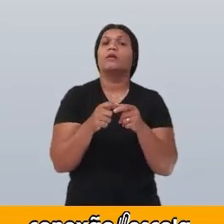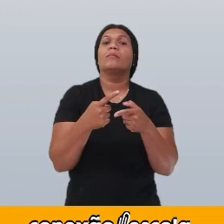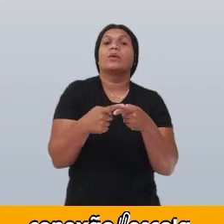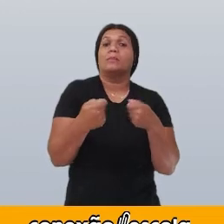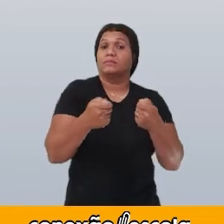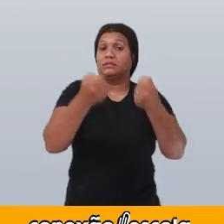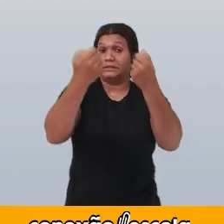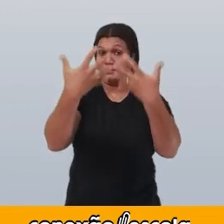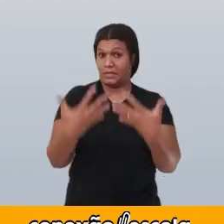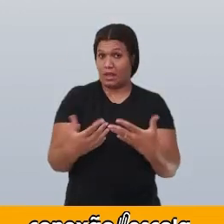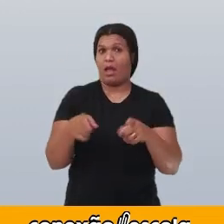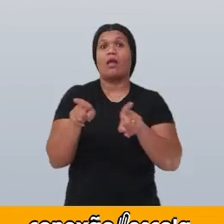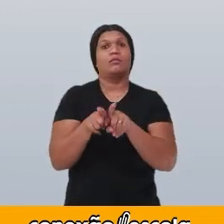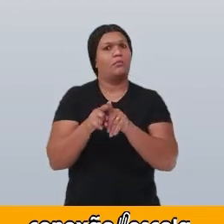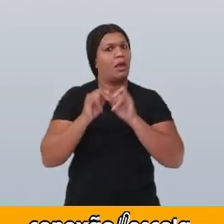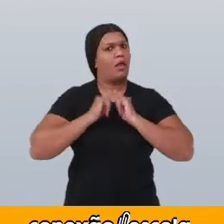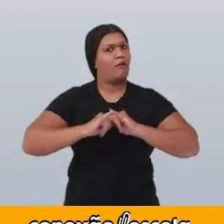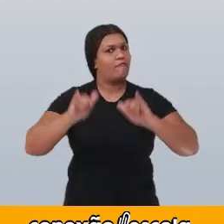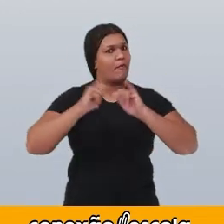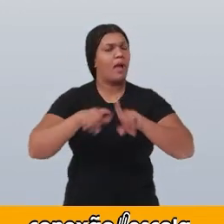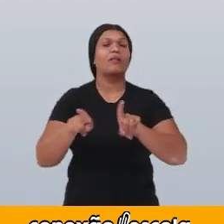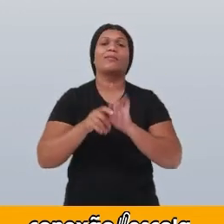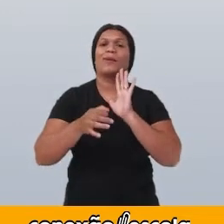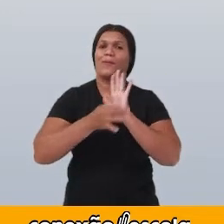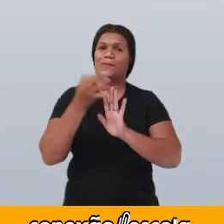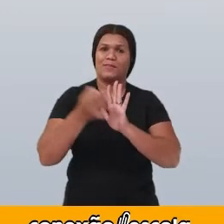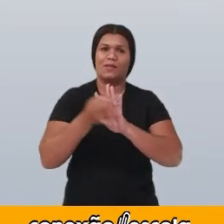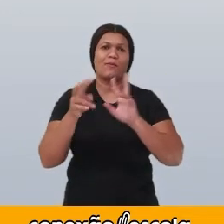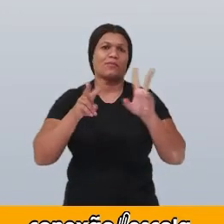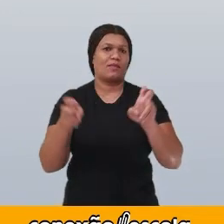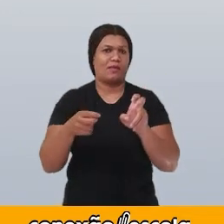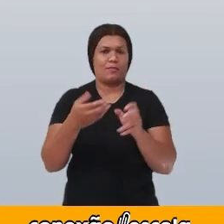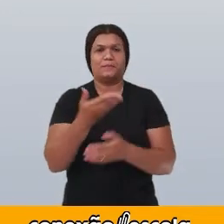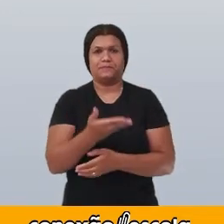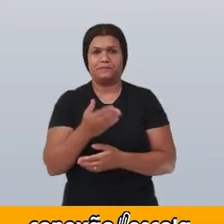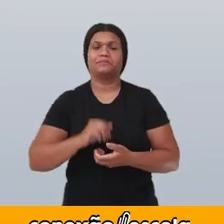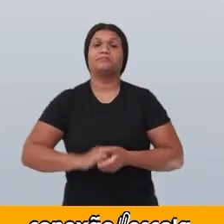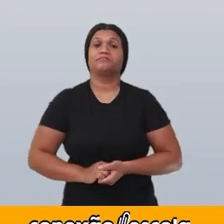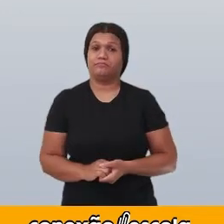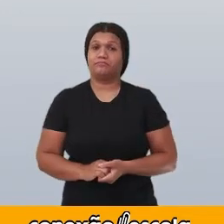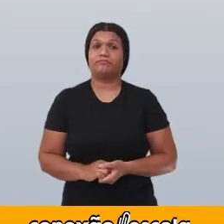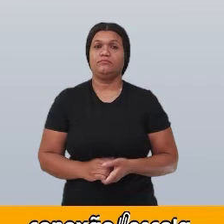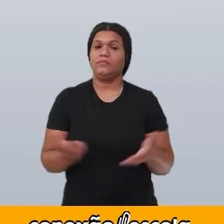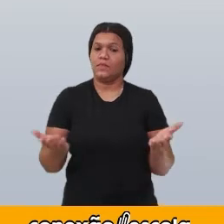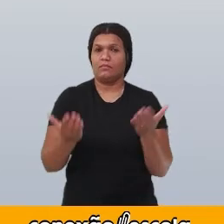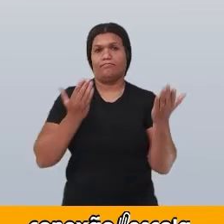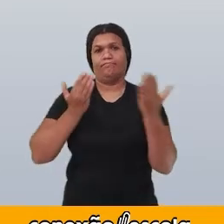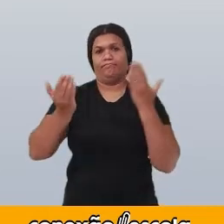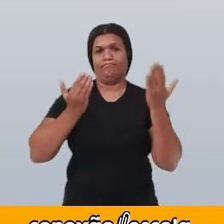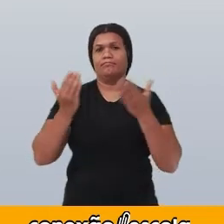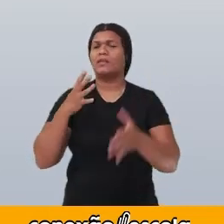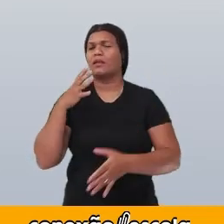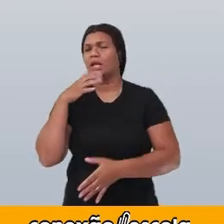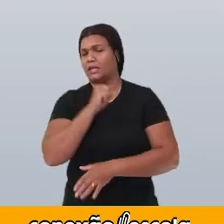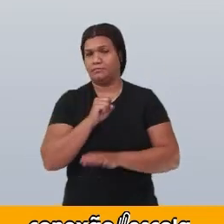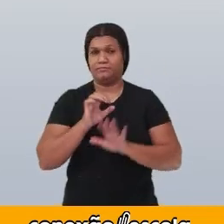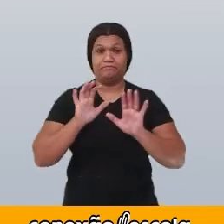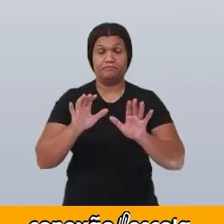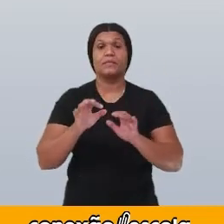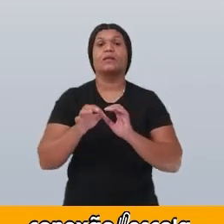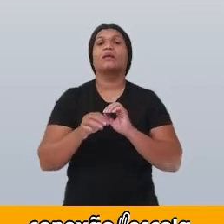explicar, informar e opinar sobre o assunto. Então vamos comparar aqui, rapidinho,